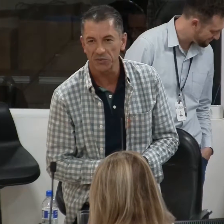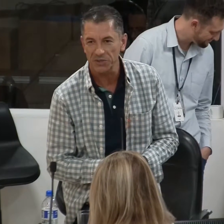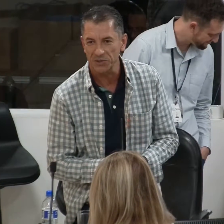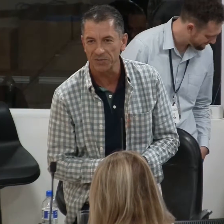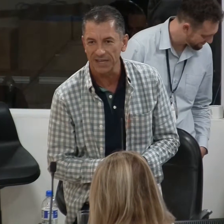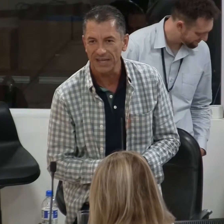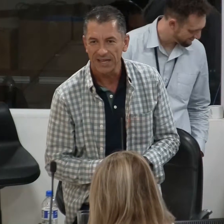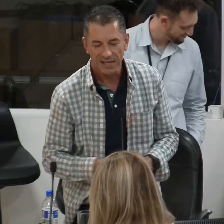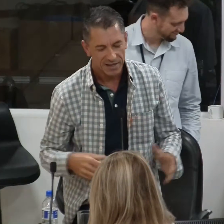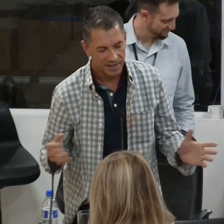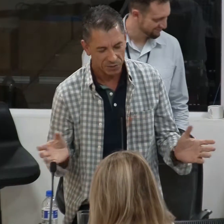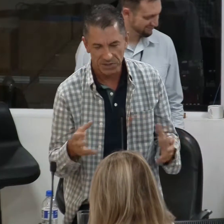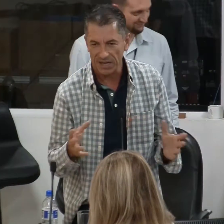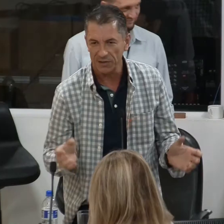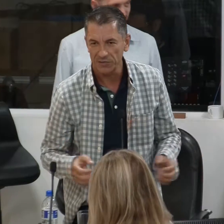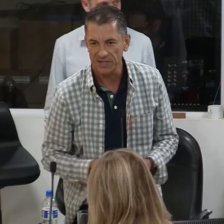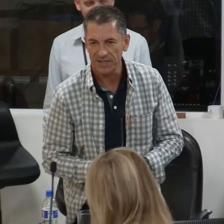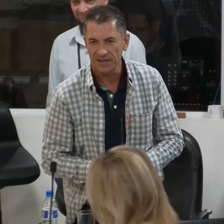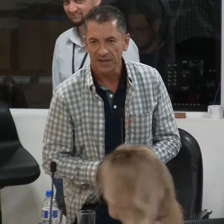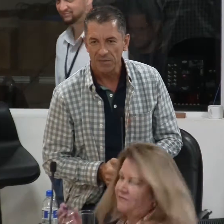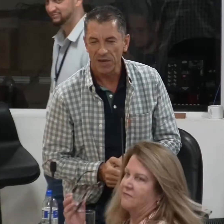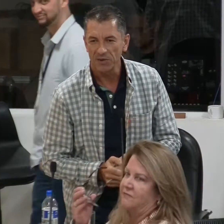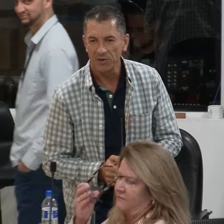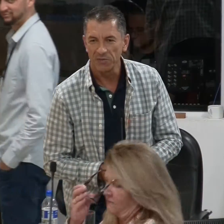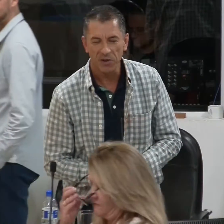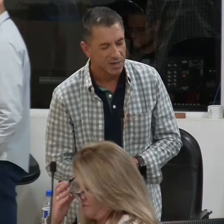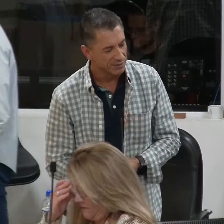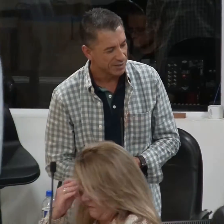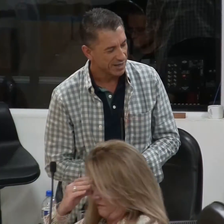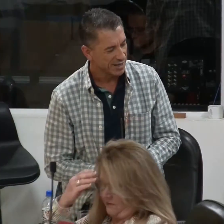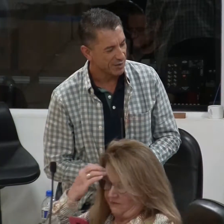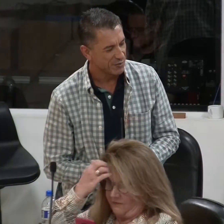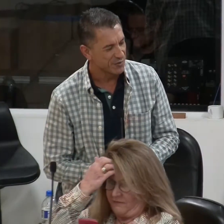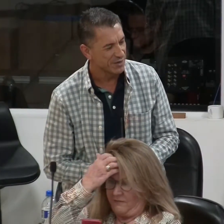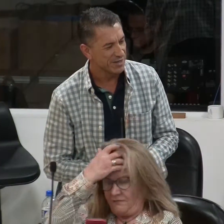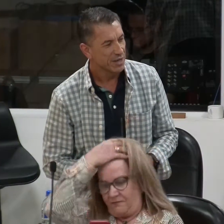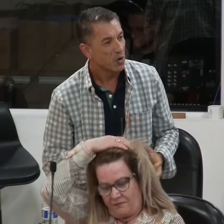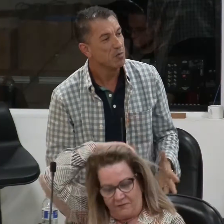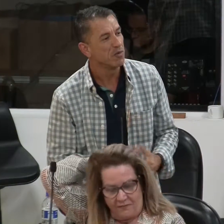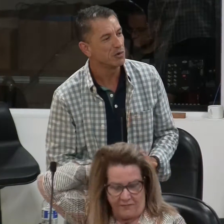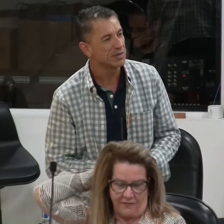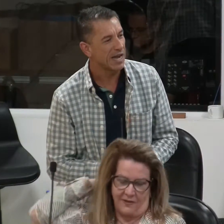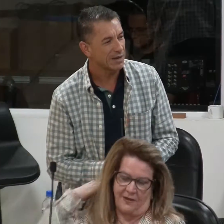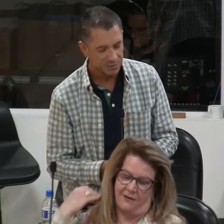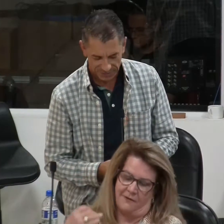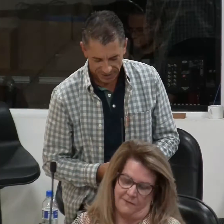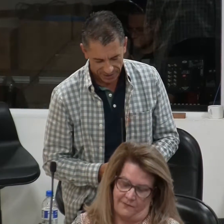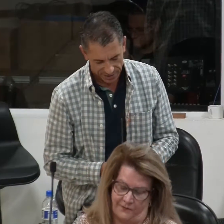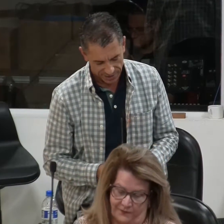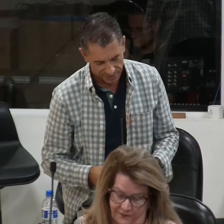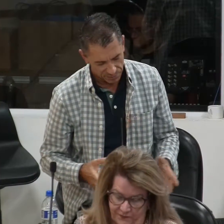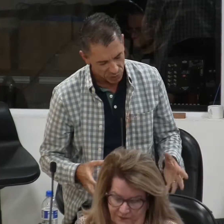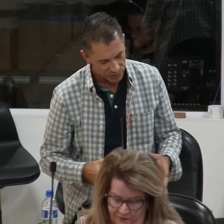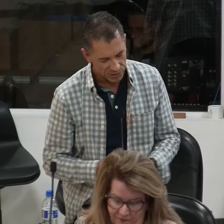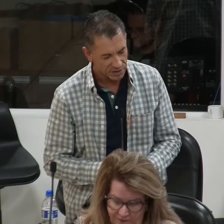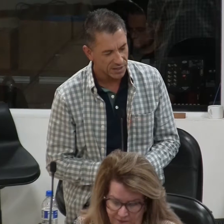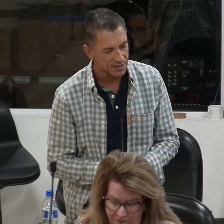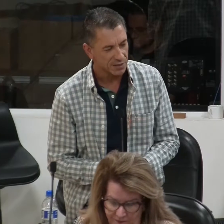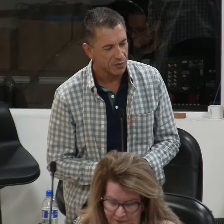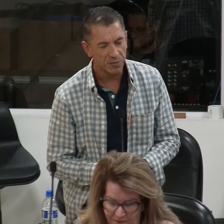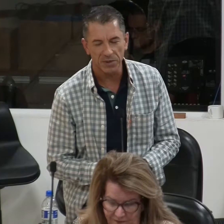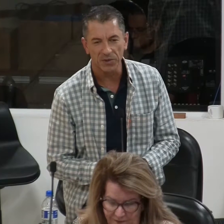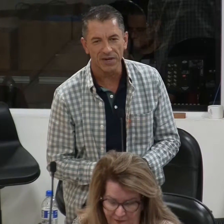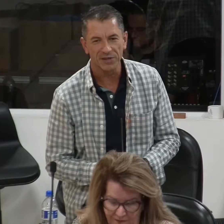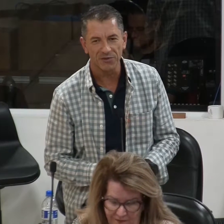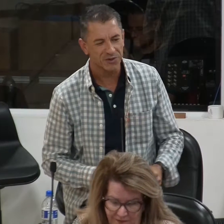1984 eram 2 turmas, né? Era considerado fazer meio ano, né? E eu fui como voluntário, e